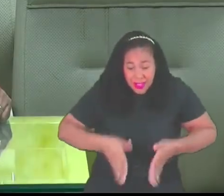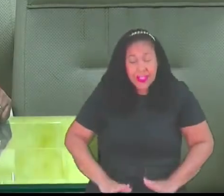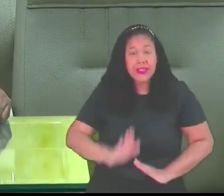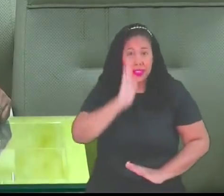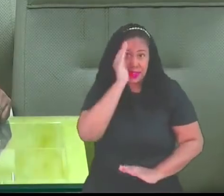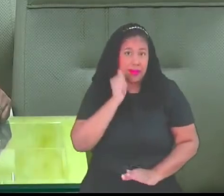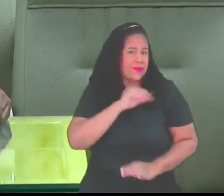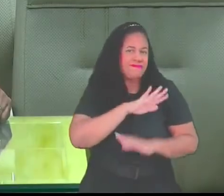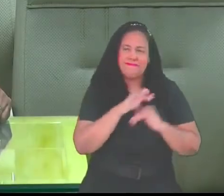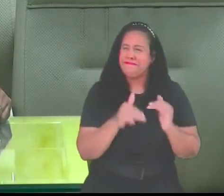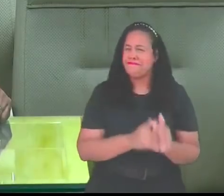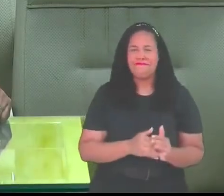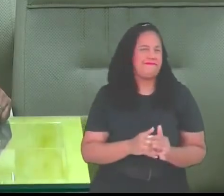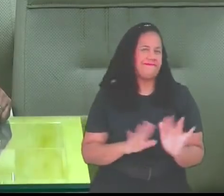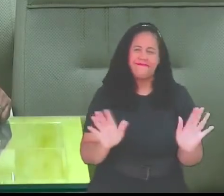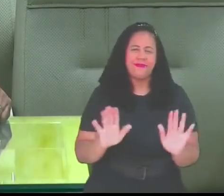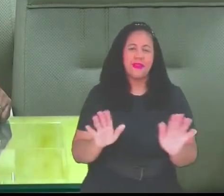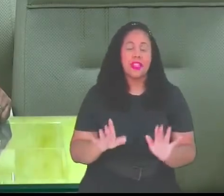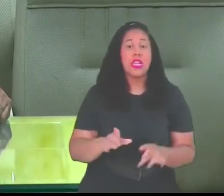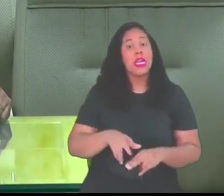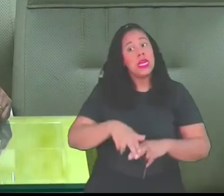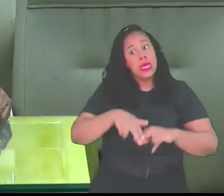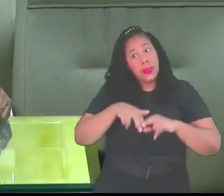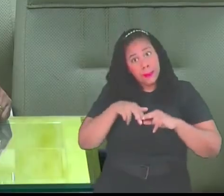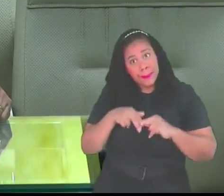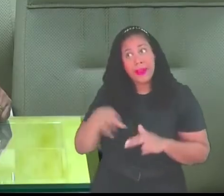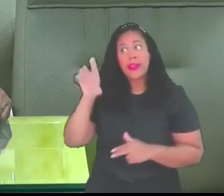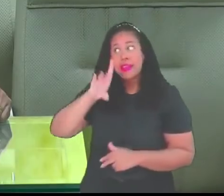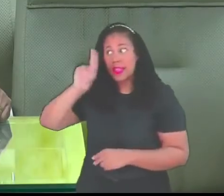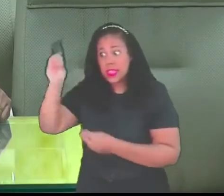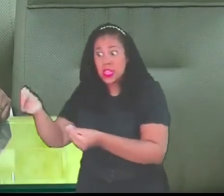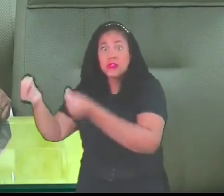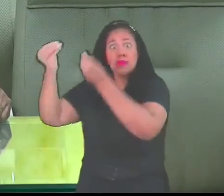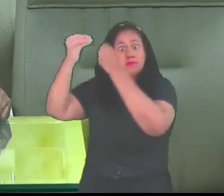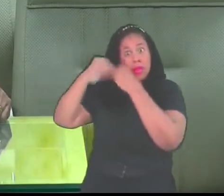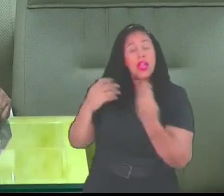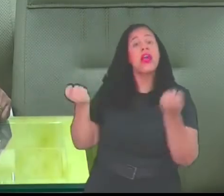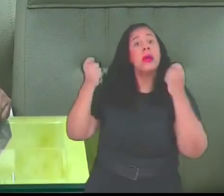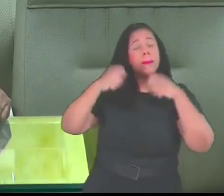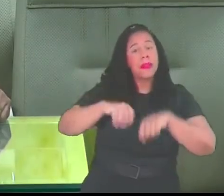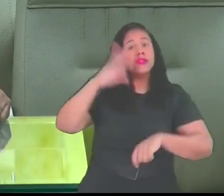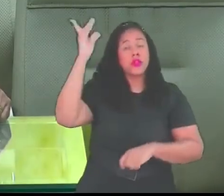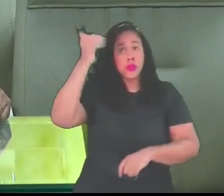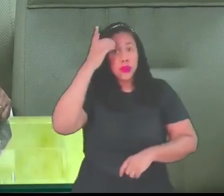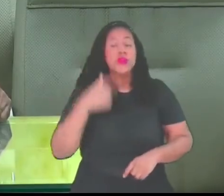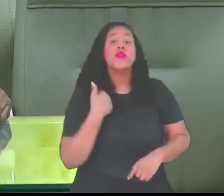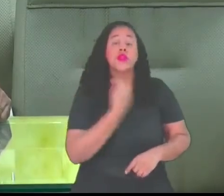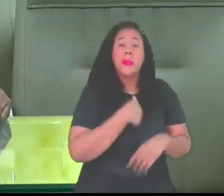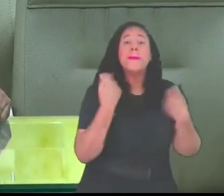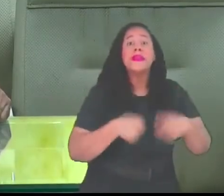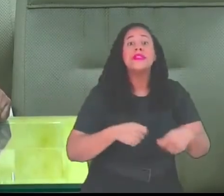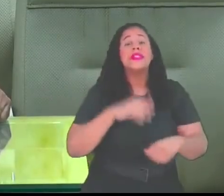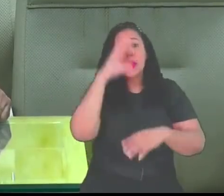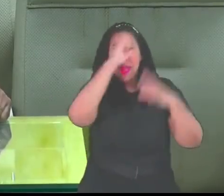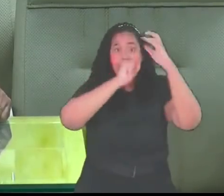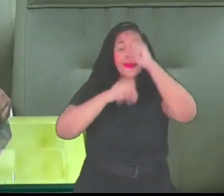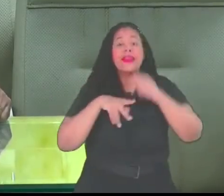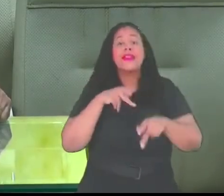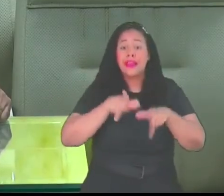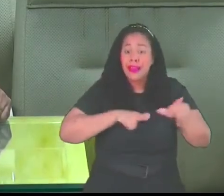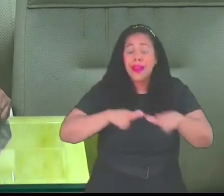irmãos. Apesar de Deus capacitar com dons, nós temos que aprender a trabalhar com o